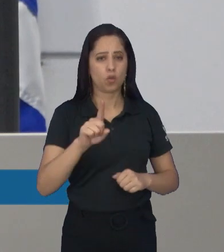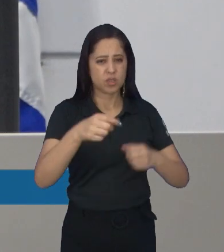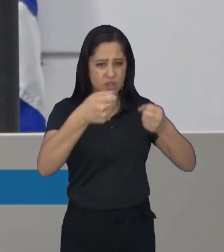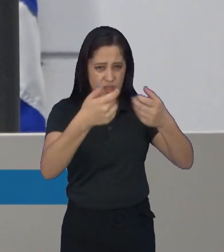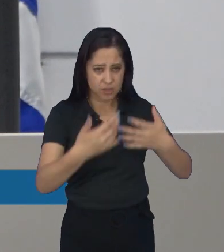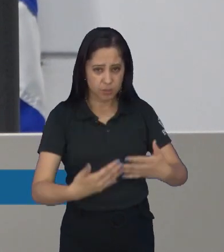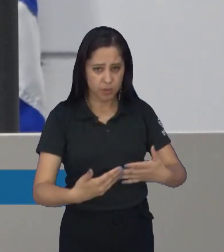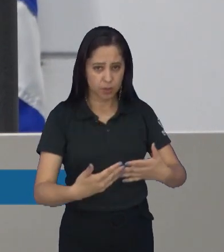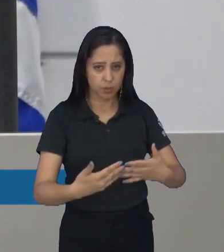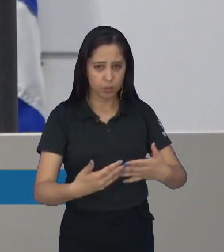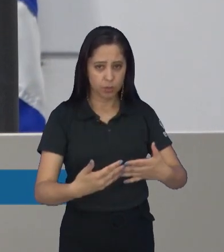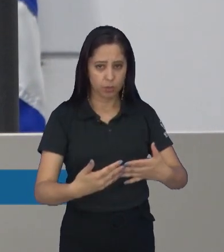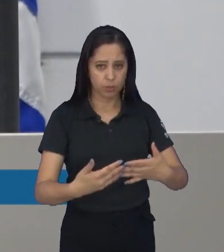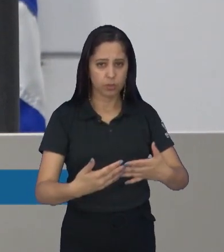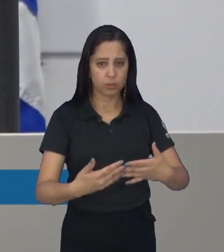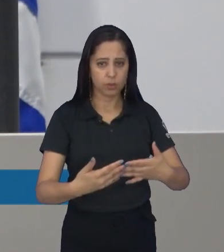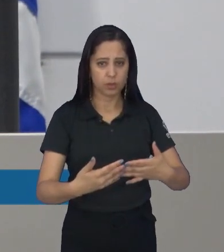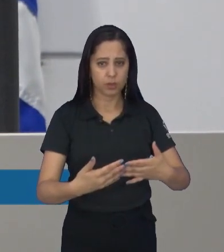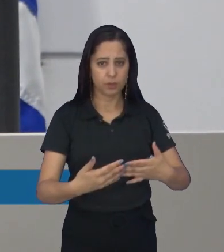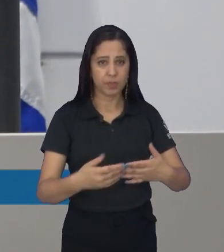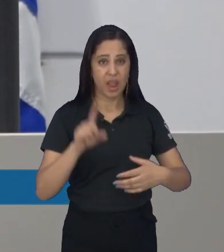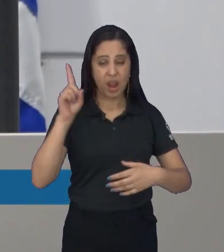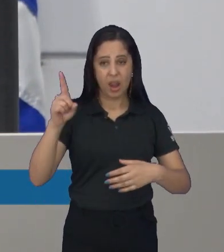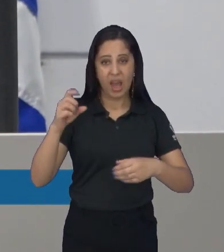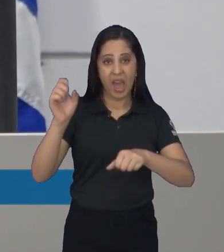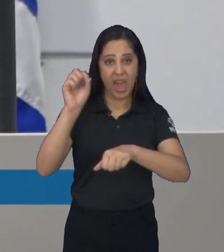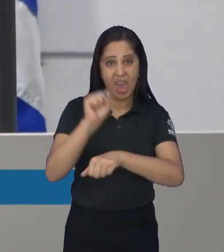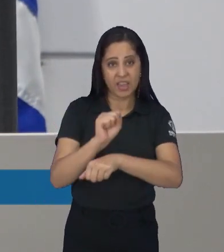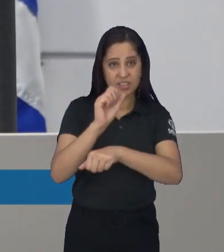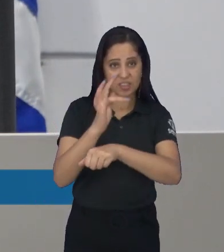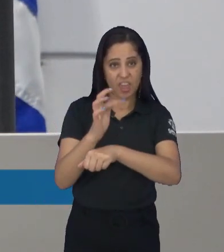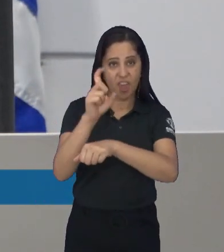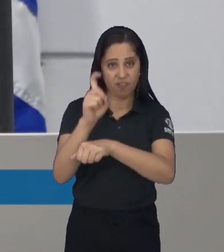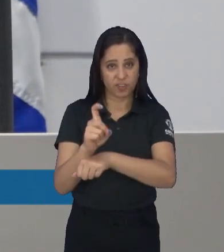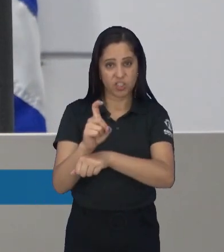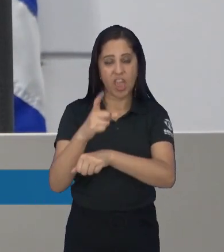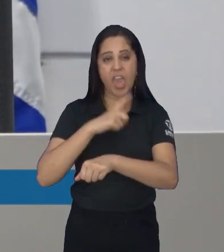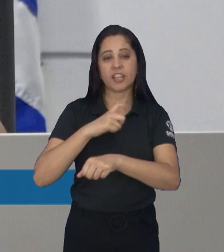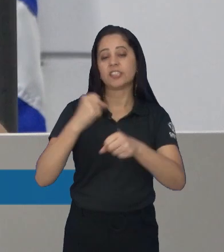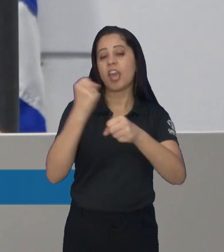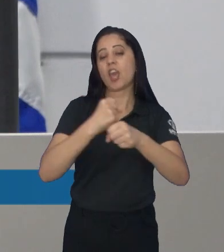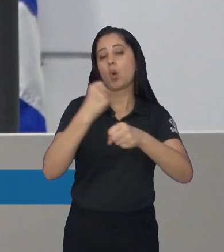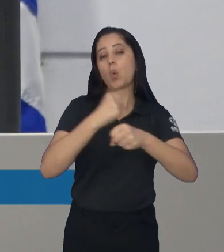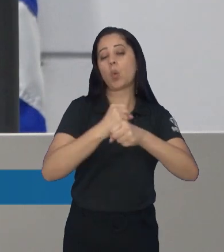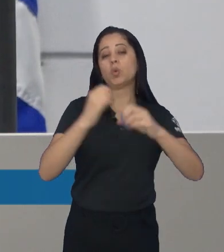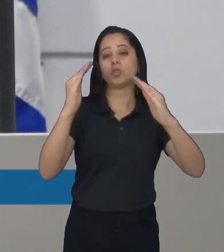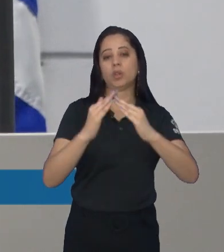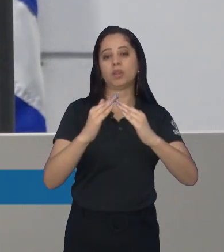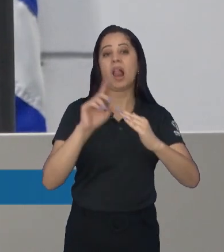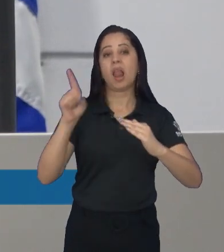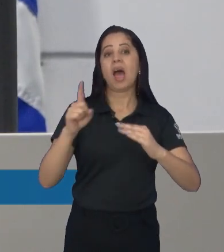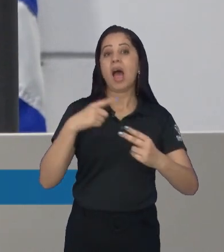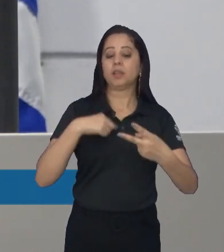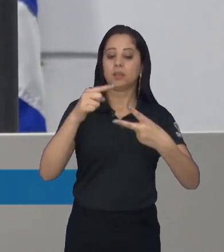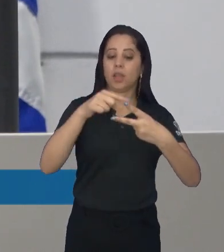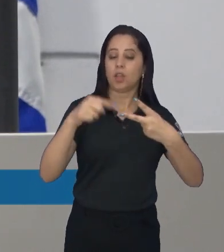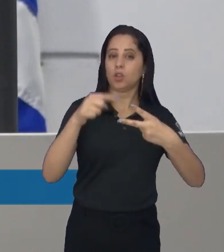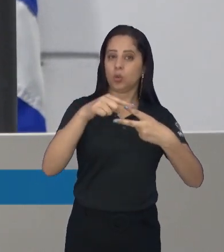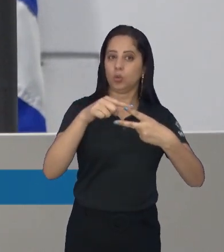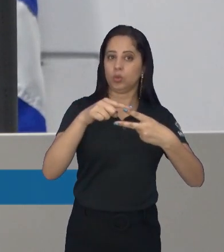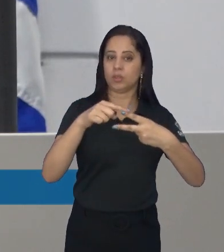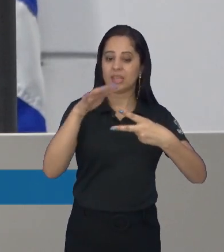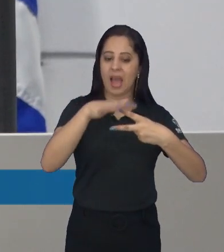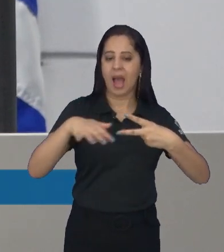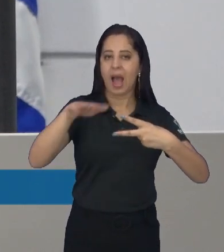que a expansão das construções de São Francisco Xavier o que que aconteceu em São Francisco Xavier lá tem dois aspectos tem a zona urbana e